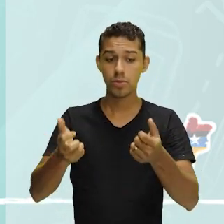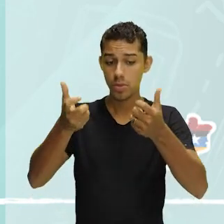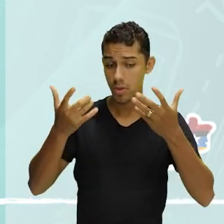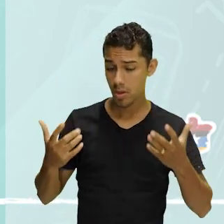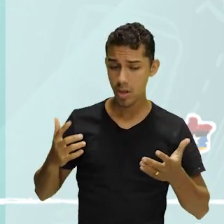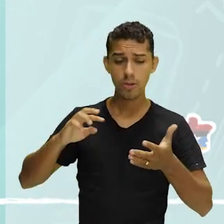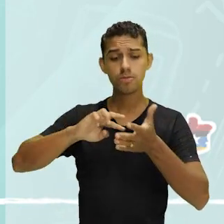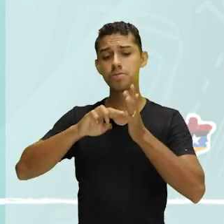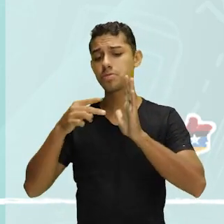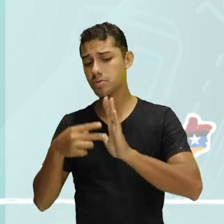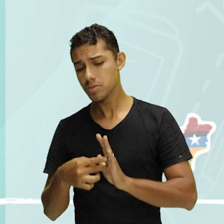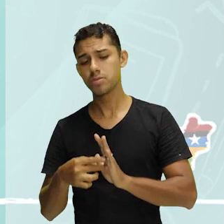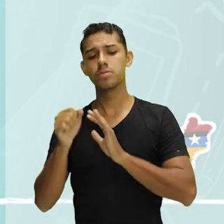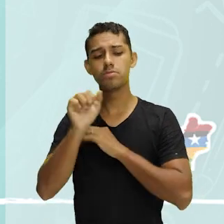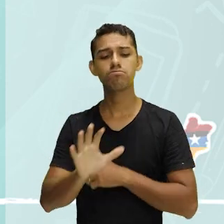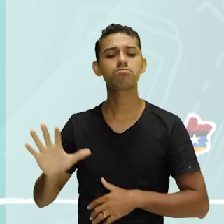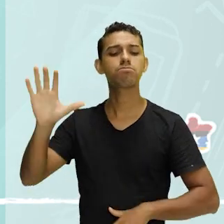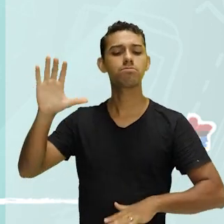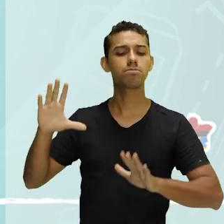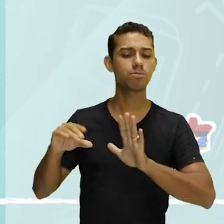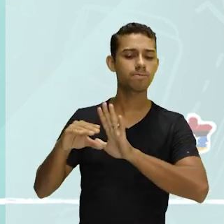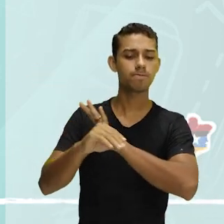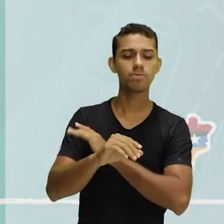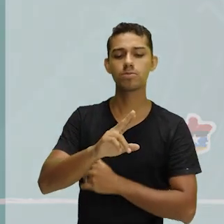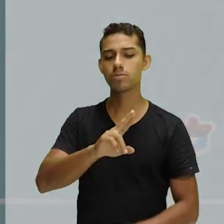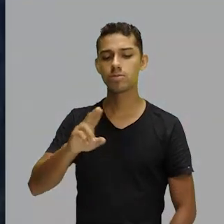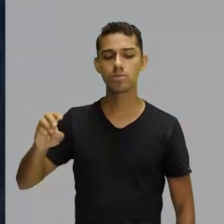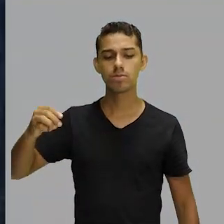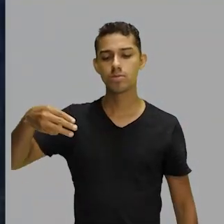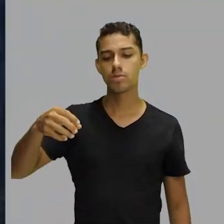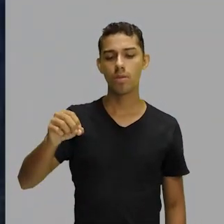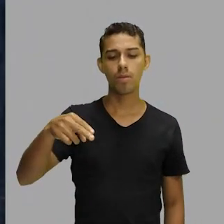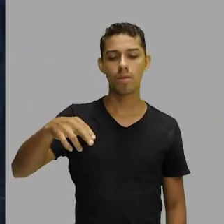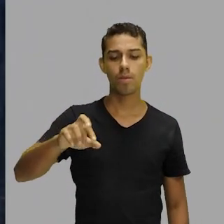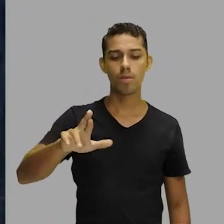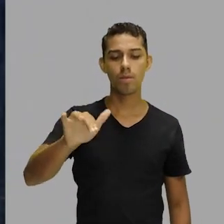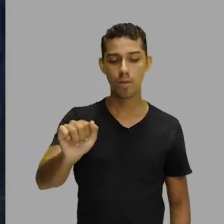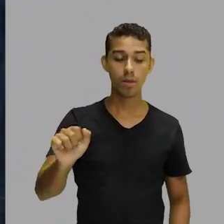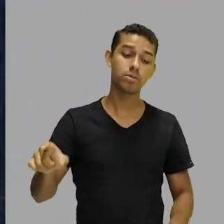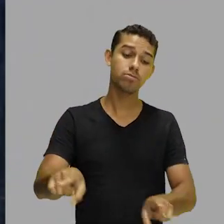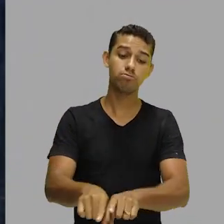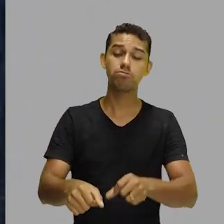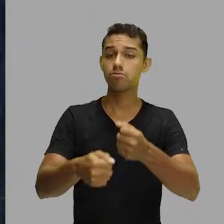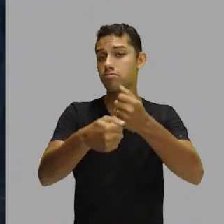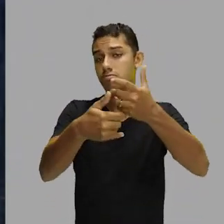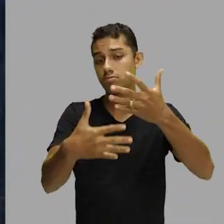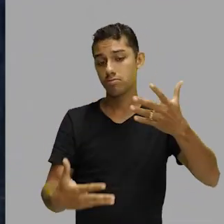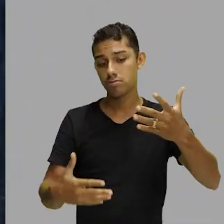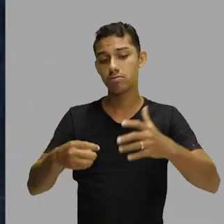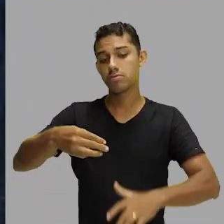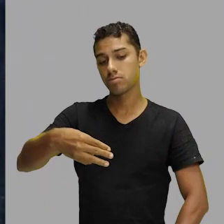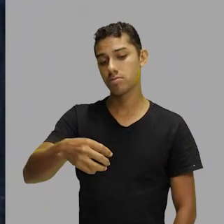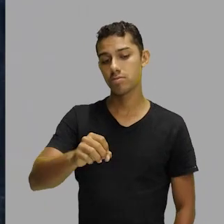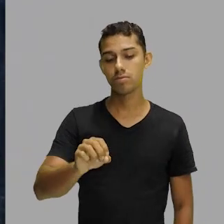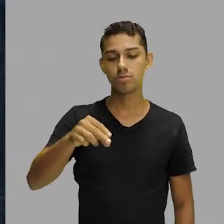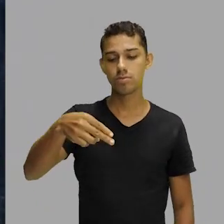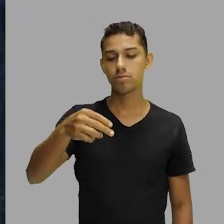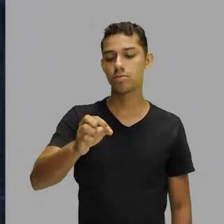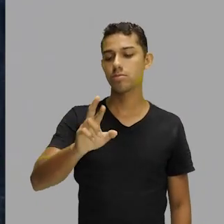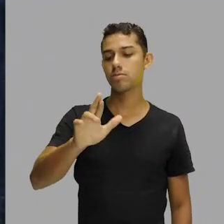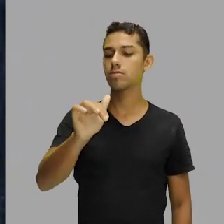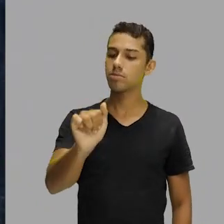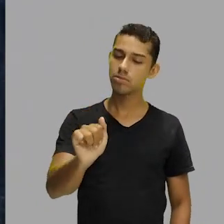definições e características gerais dos Monera e falaremos sobre a classificação dos indivíduos que são